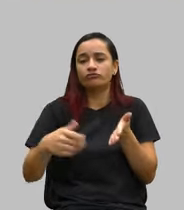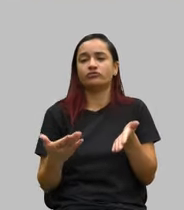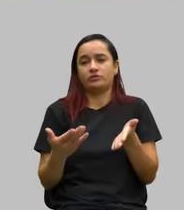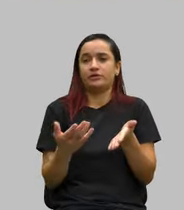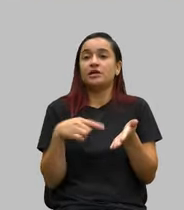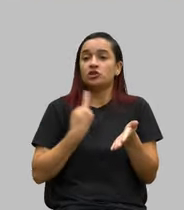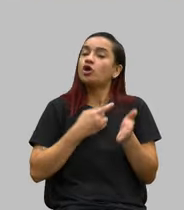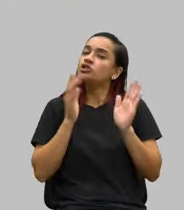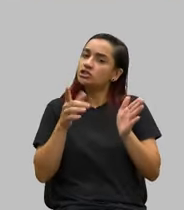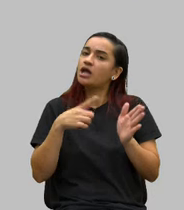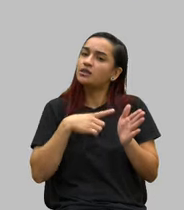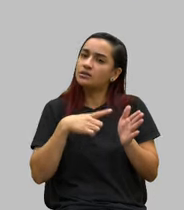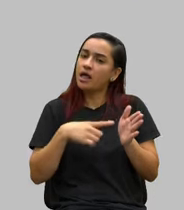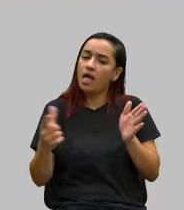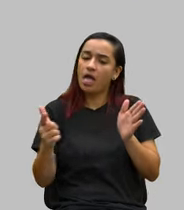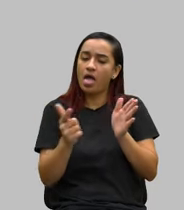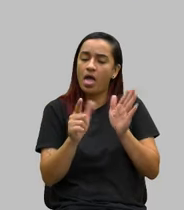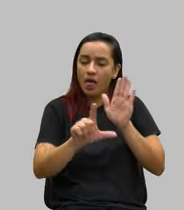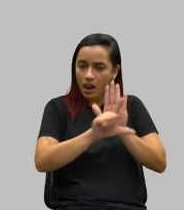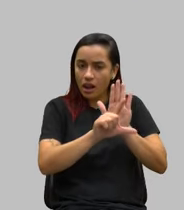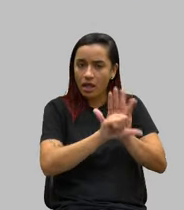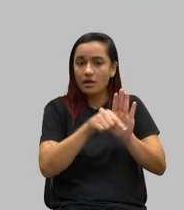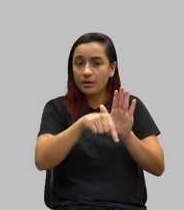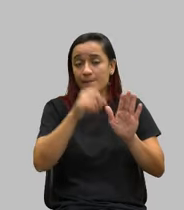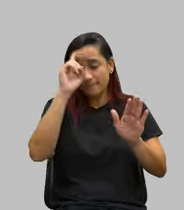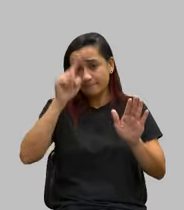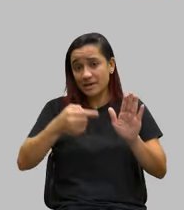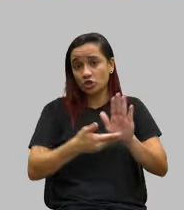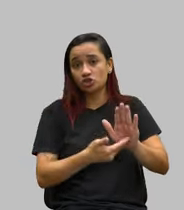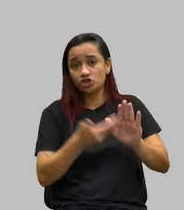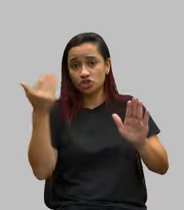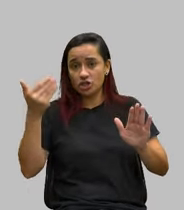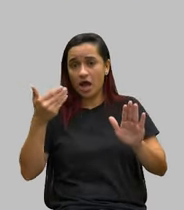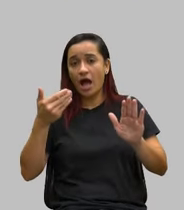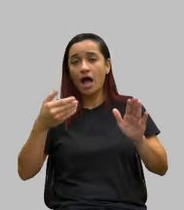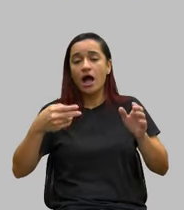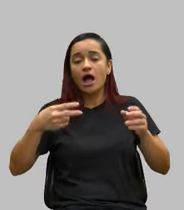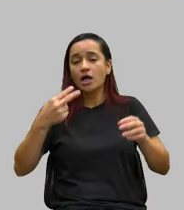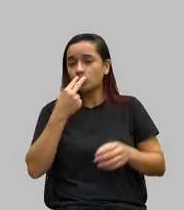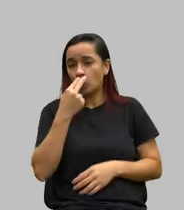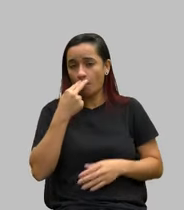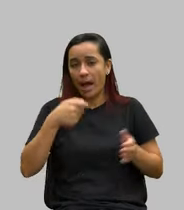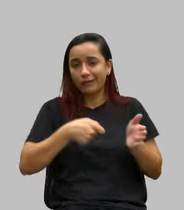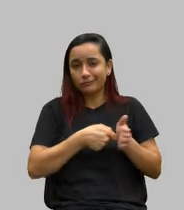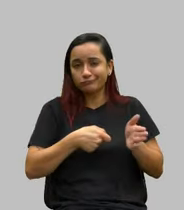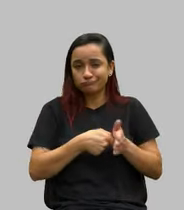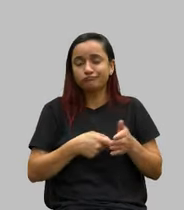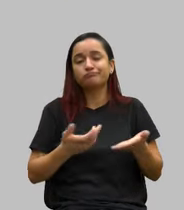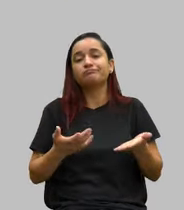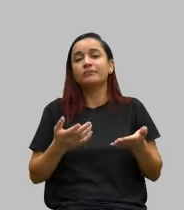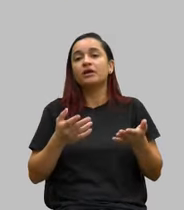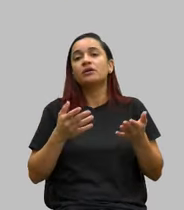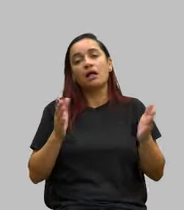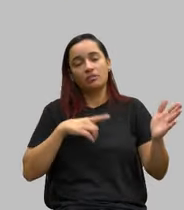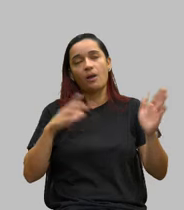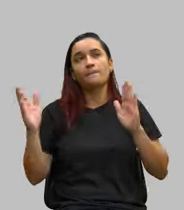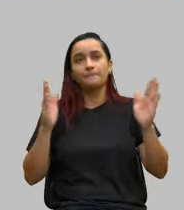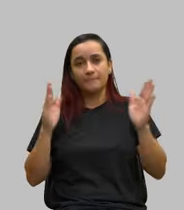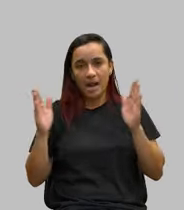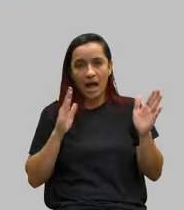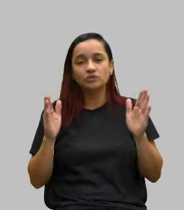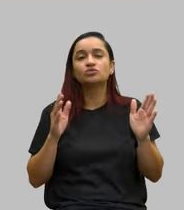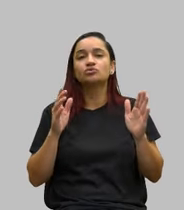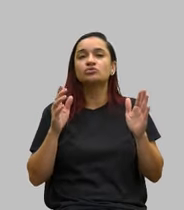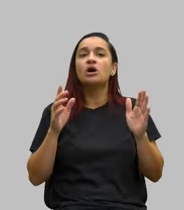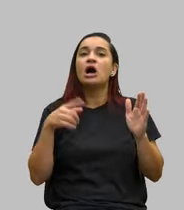deputado Bruno engler que mandou retirar as tomadas ela tem um prazo obviamente foi assim inclusive quando a gente